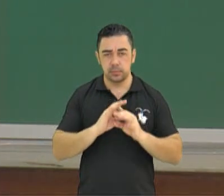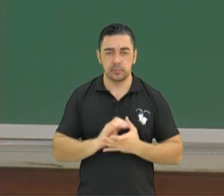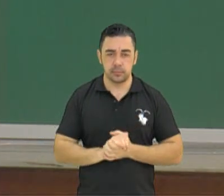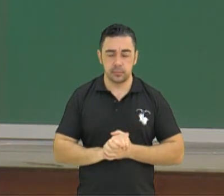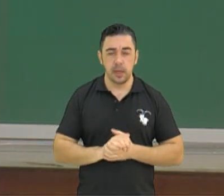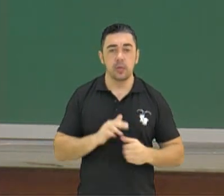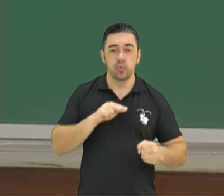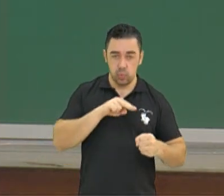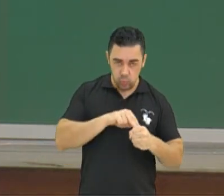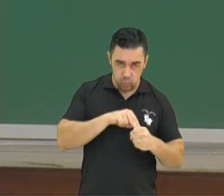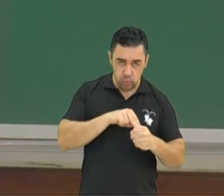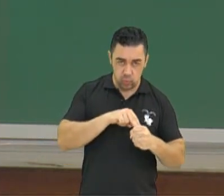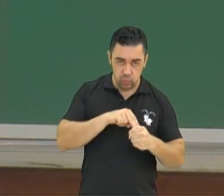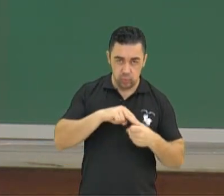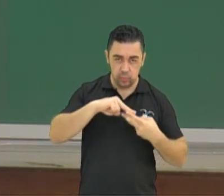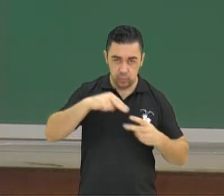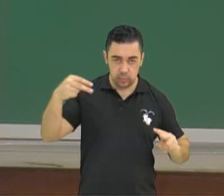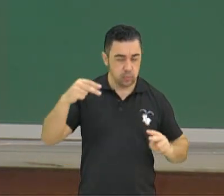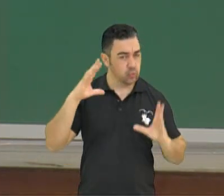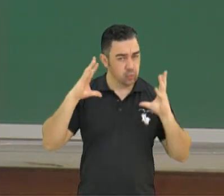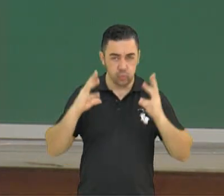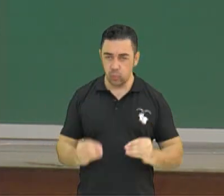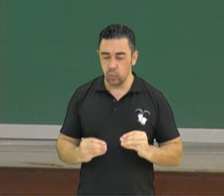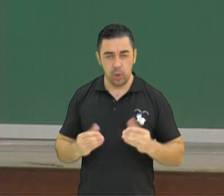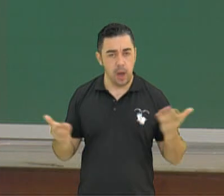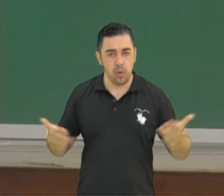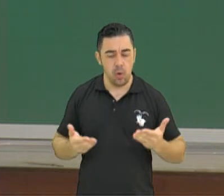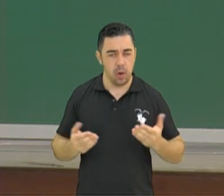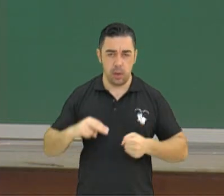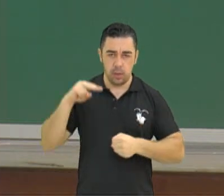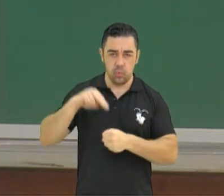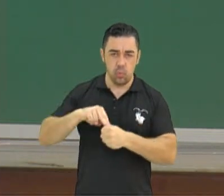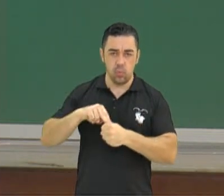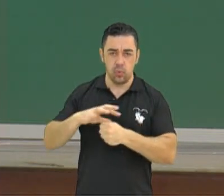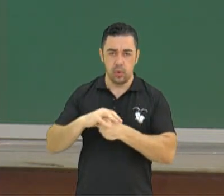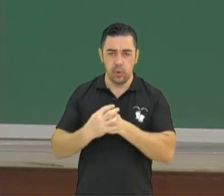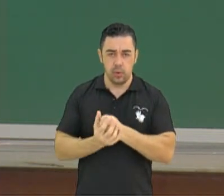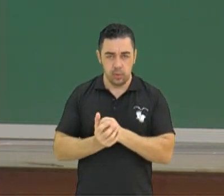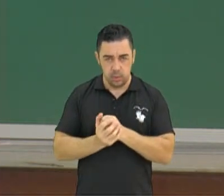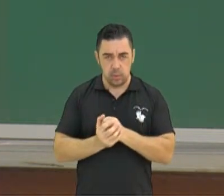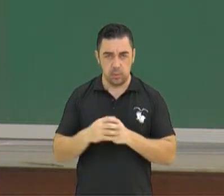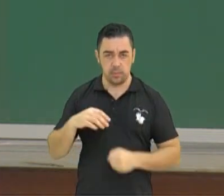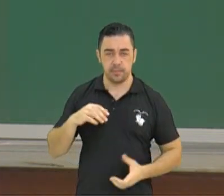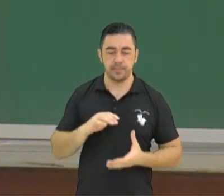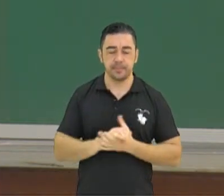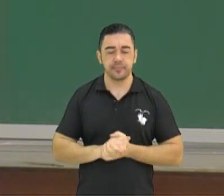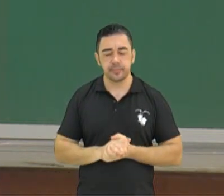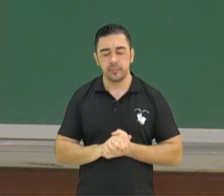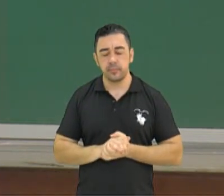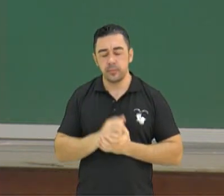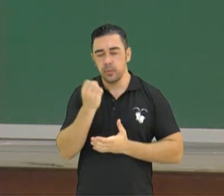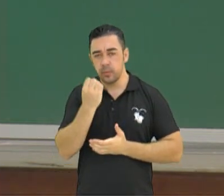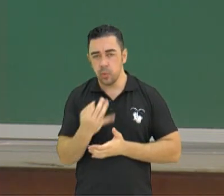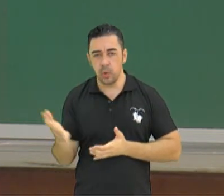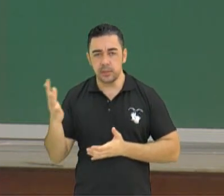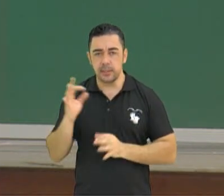eucarionte, tá? Então todo mundo que a gente vai estudar daqui para frente vai ser eucarionte, só procarionte, o reino Monera. Número de células, unicelular,